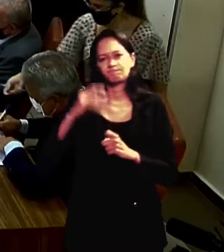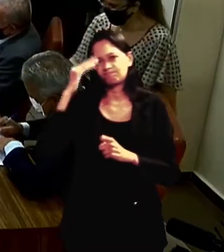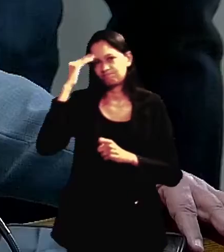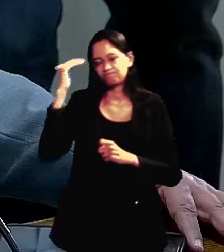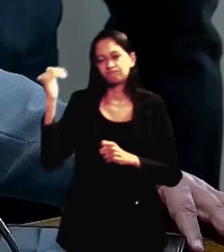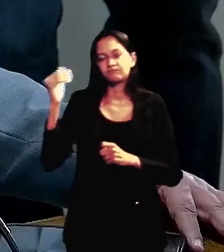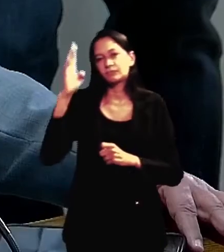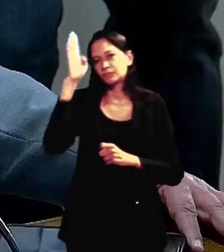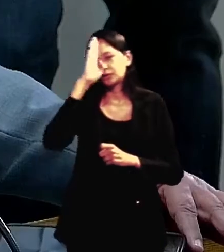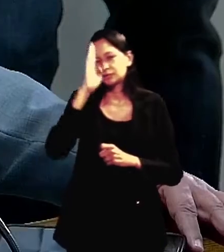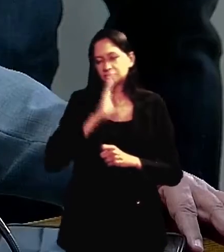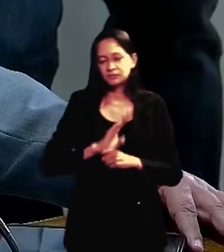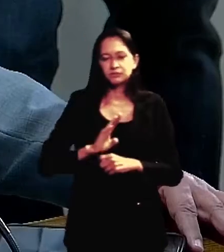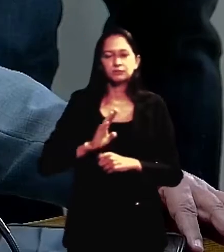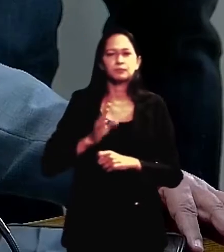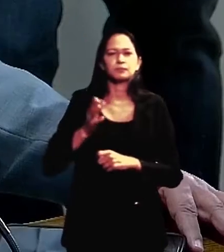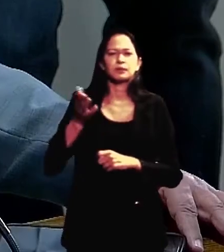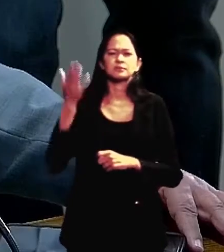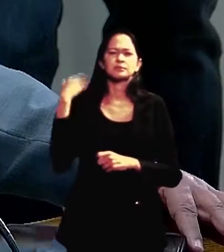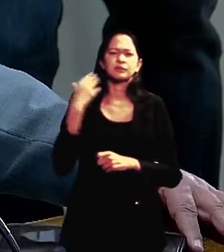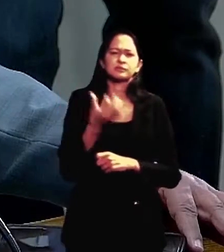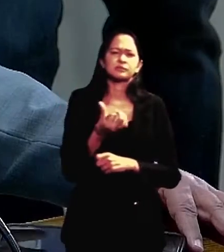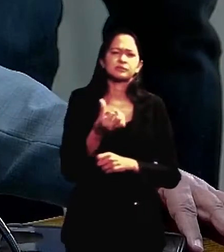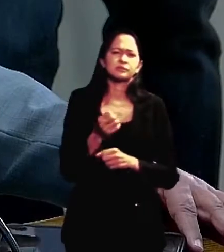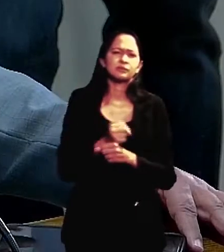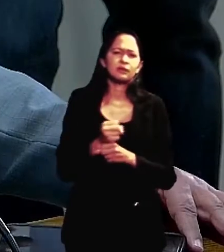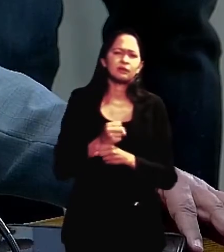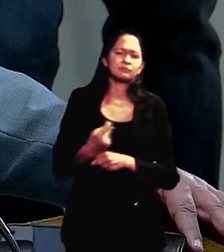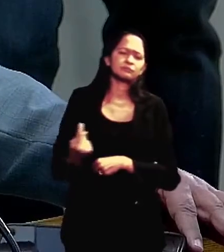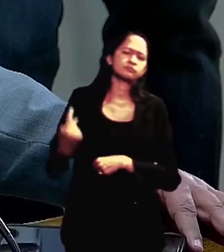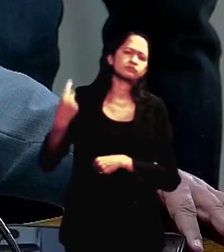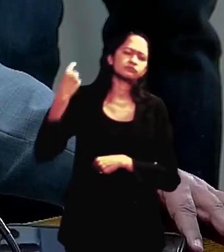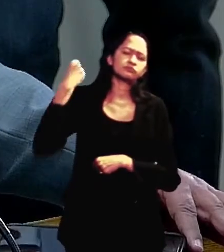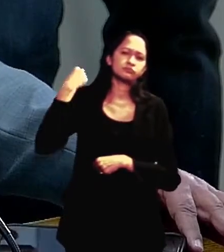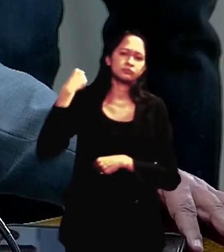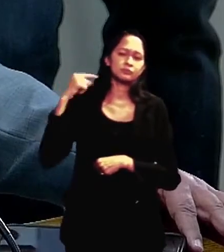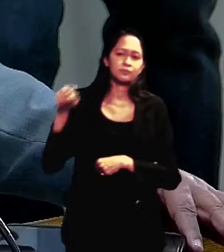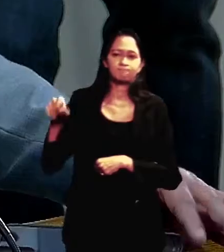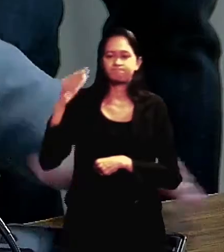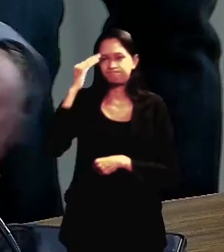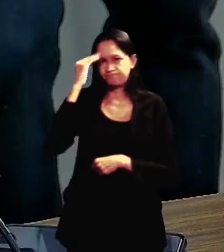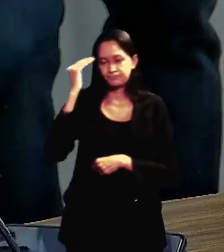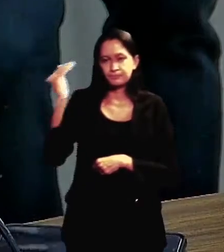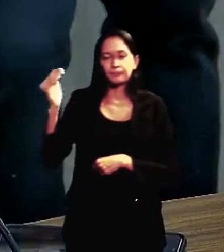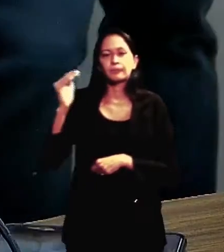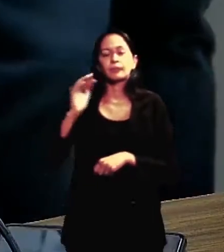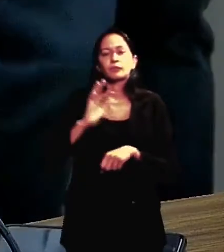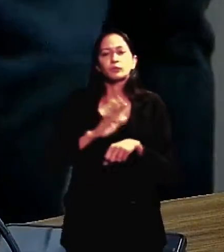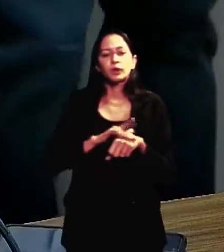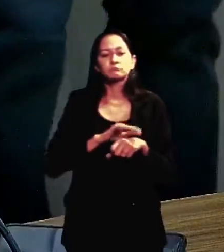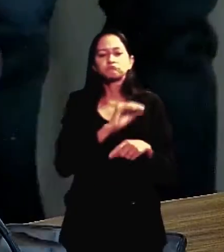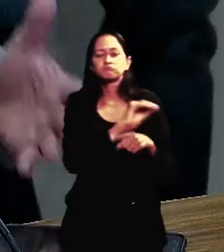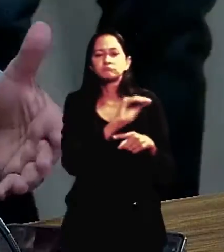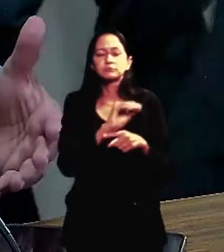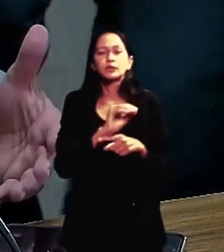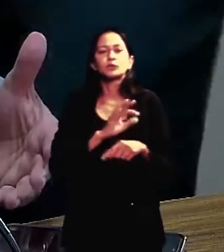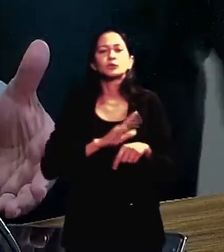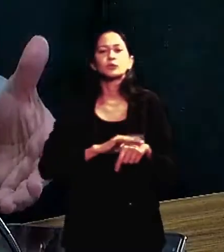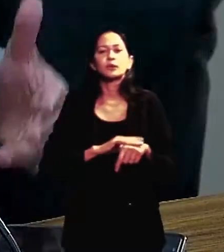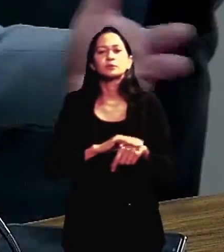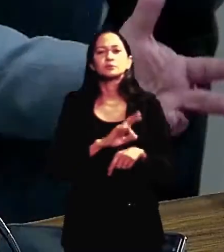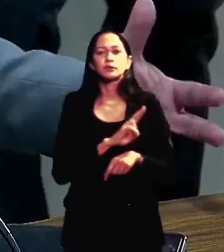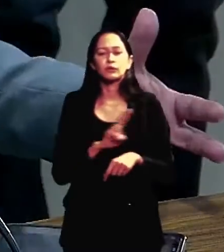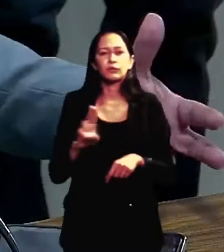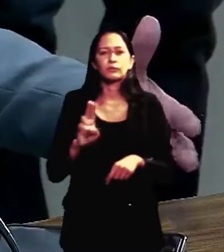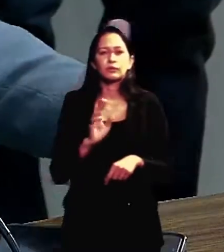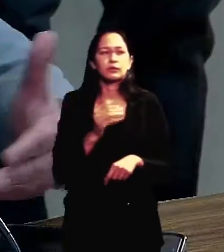o tratamento lá 60 anos atrás, assim que ele se formou, que foi da doença de Chagas. Ele tem trabalho sobre a